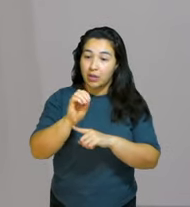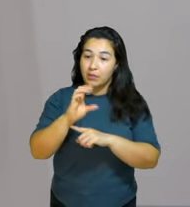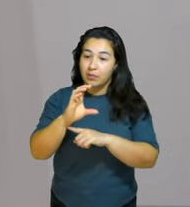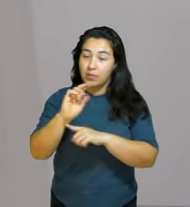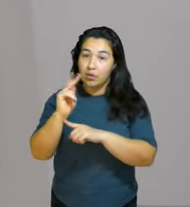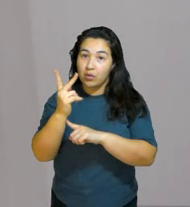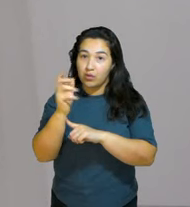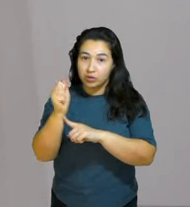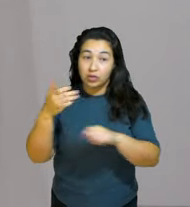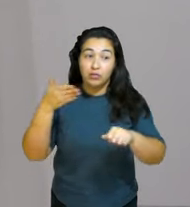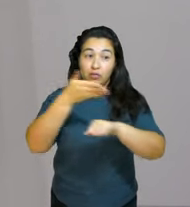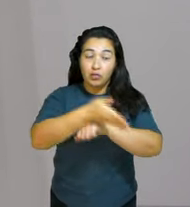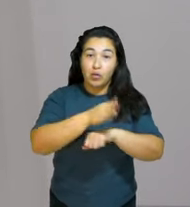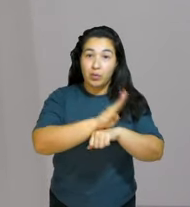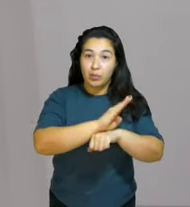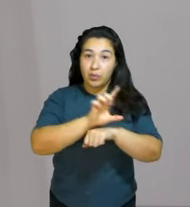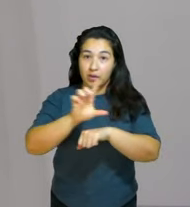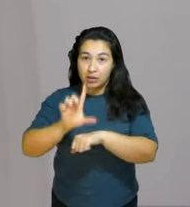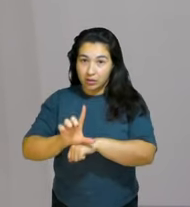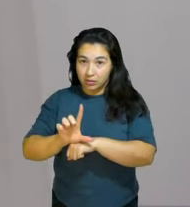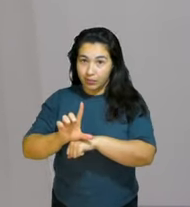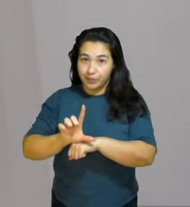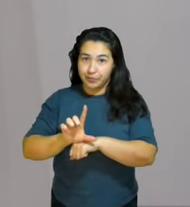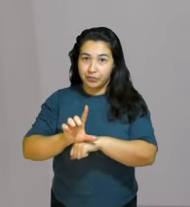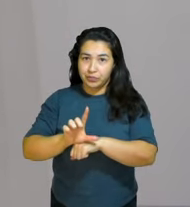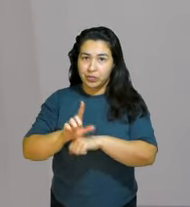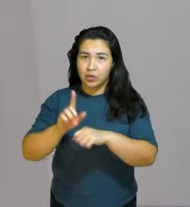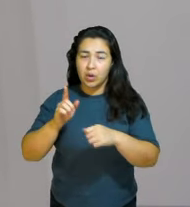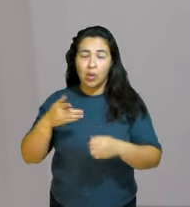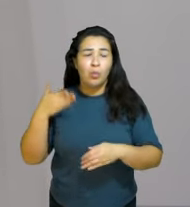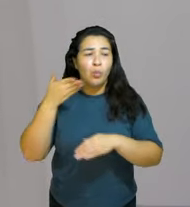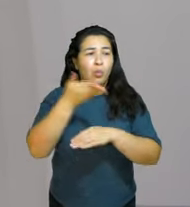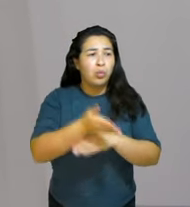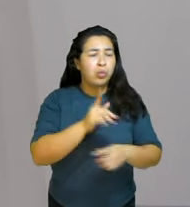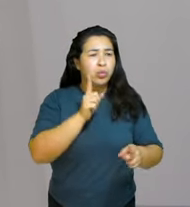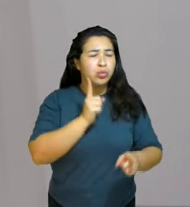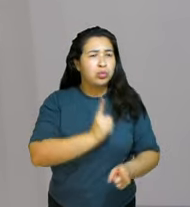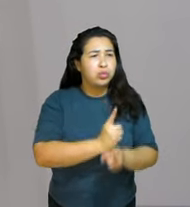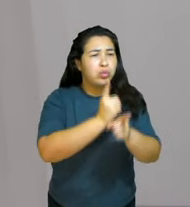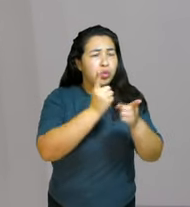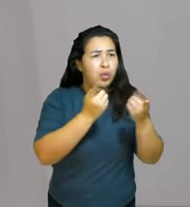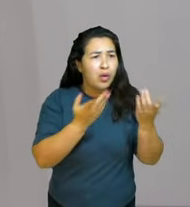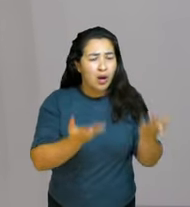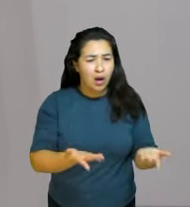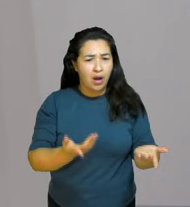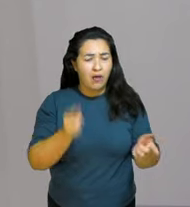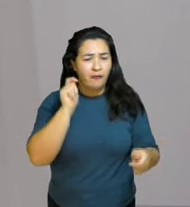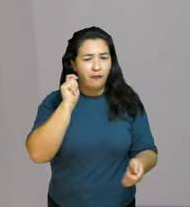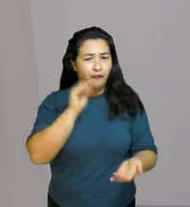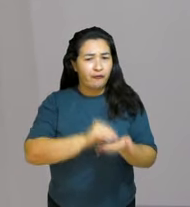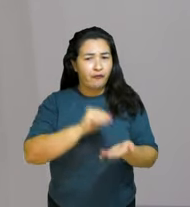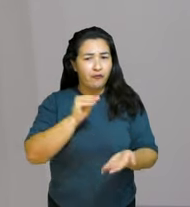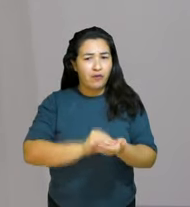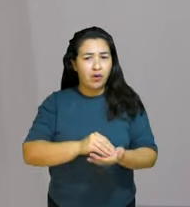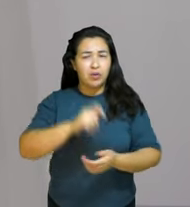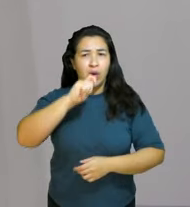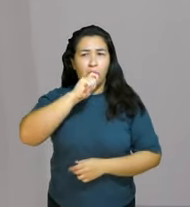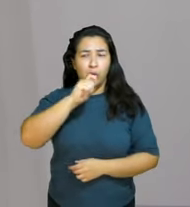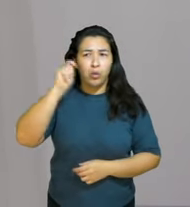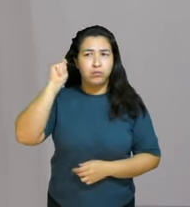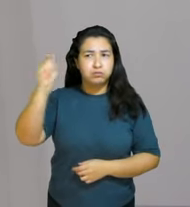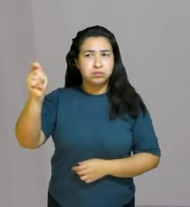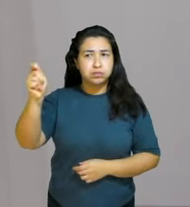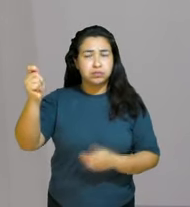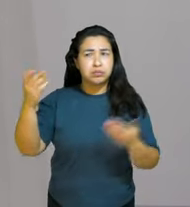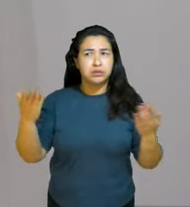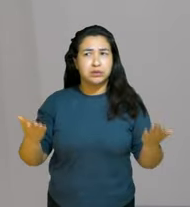no Parajask e, ao chegarem ao local, se viram diante da falta de árbitros na competição, o que resultou